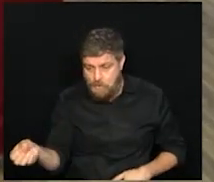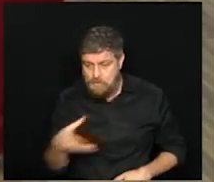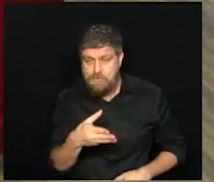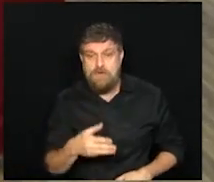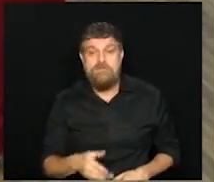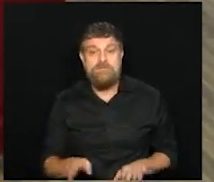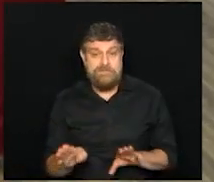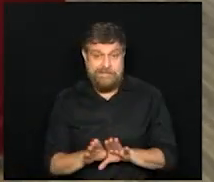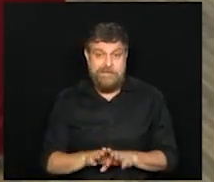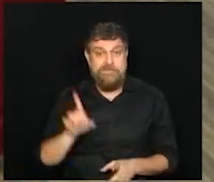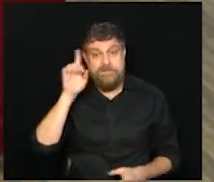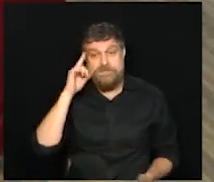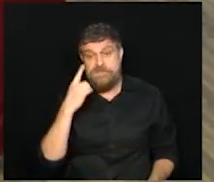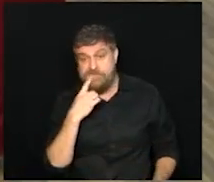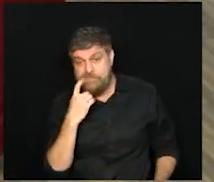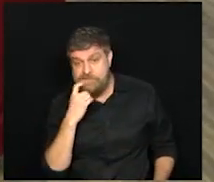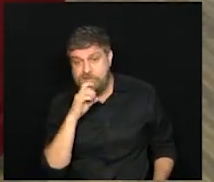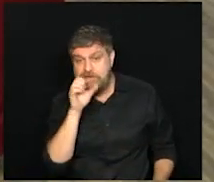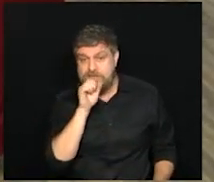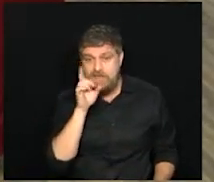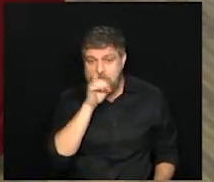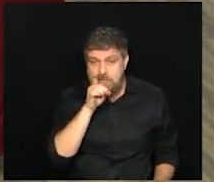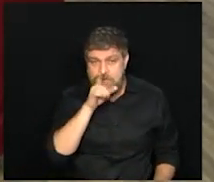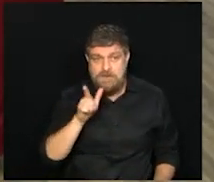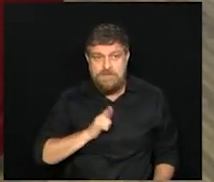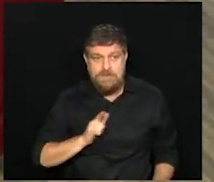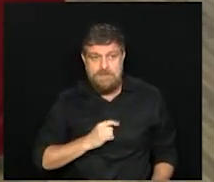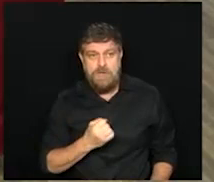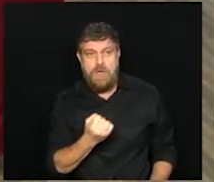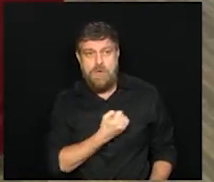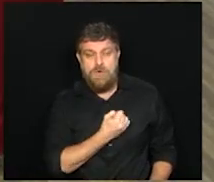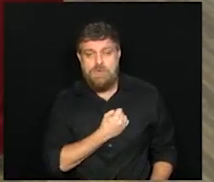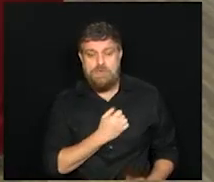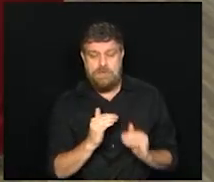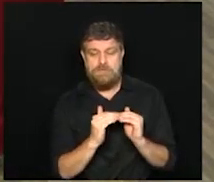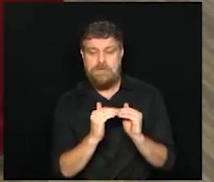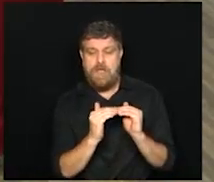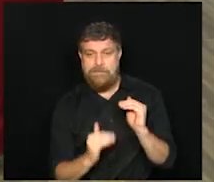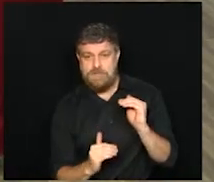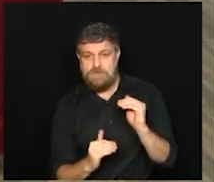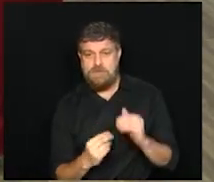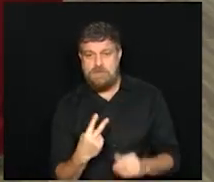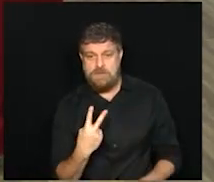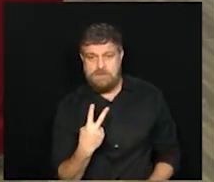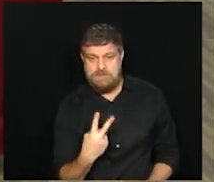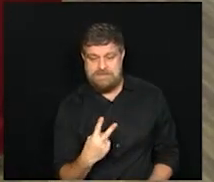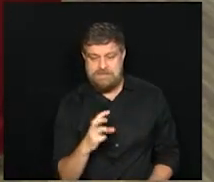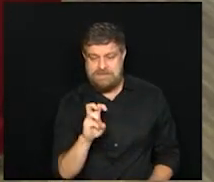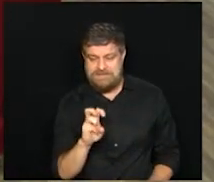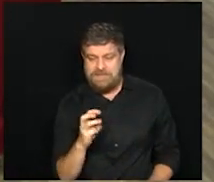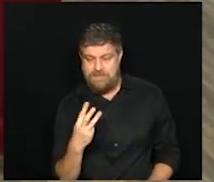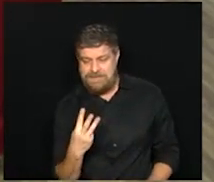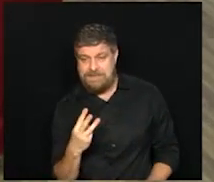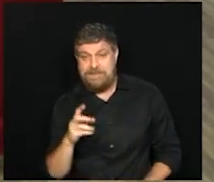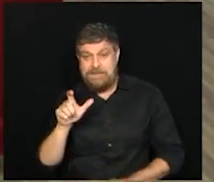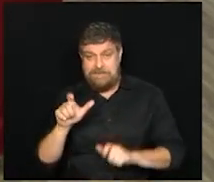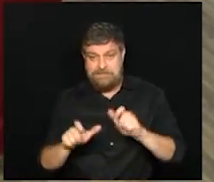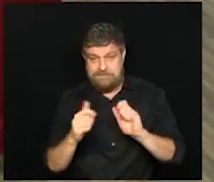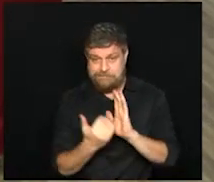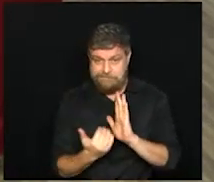de semana. Esse número abaixou bem, a última atualização, 253 casos a